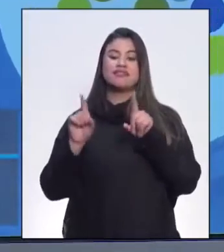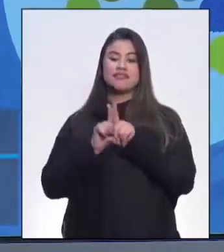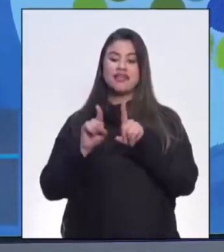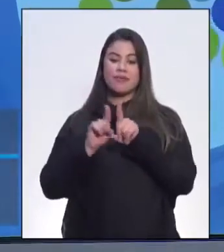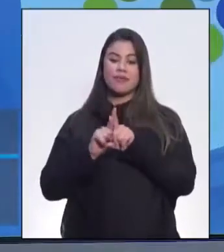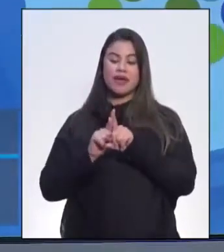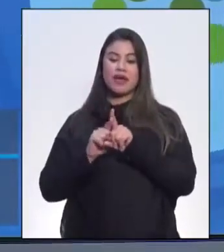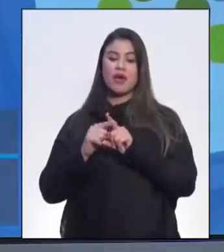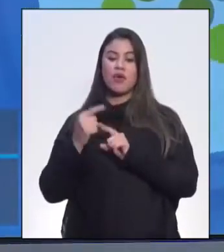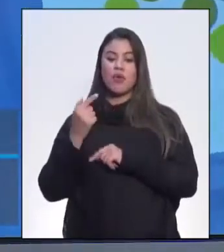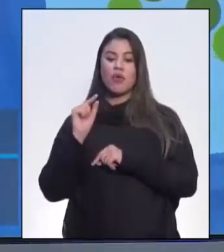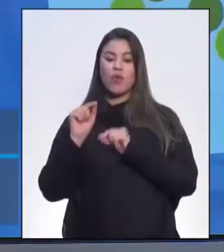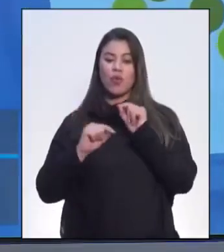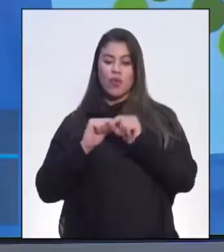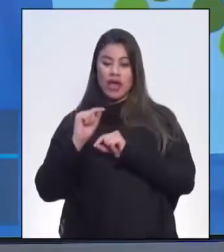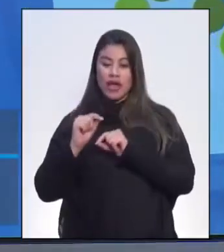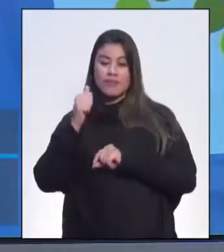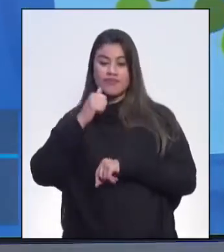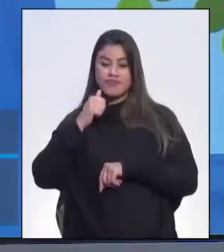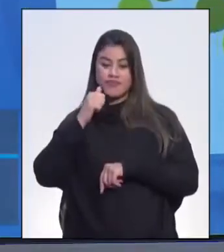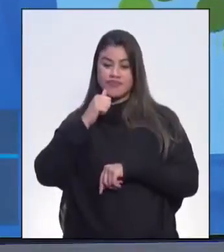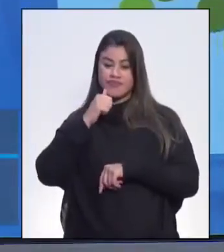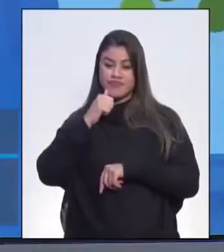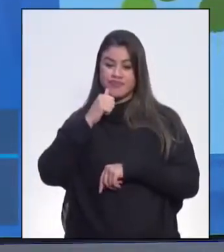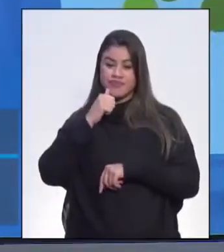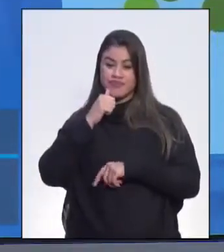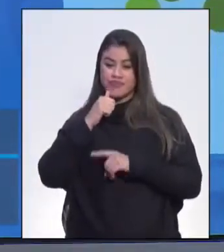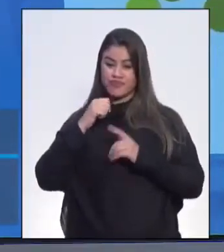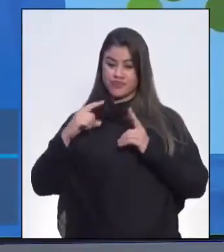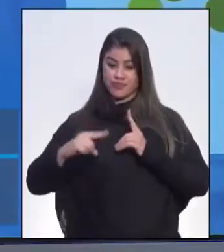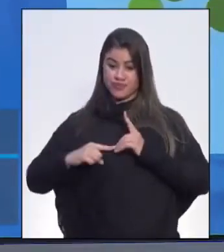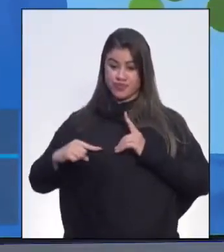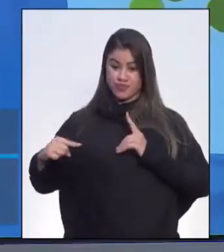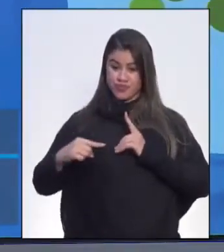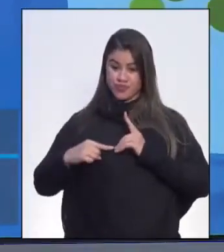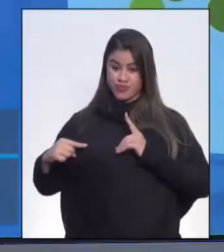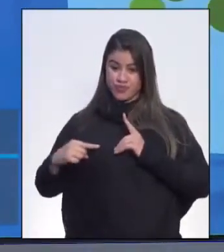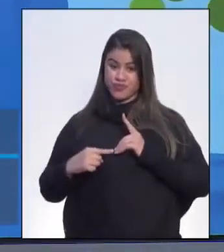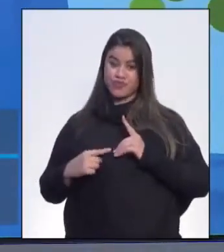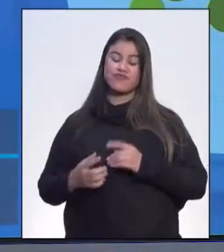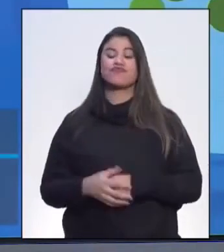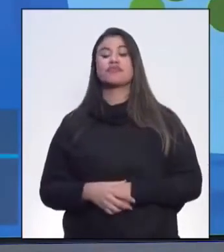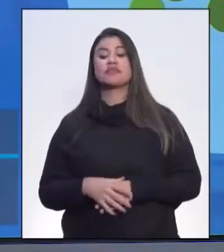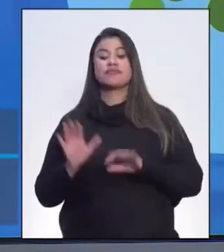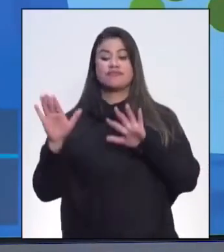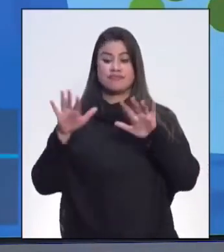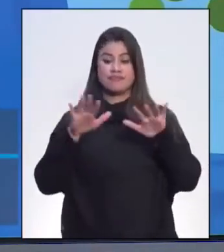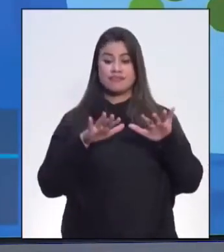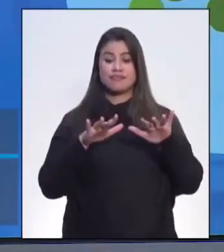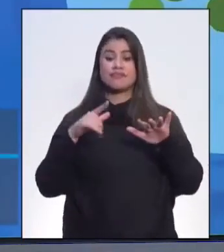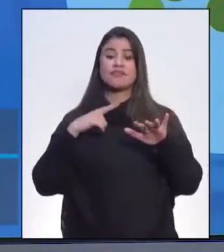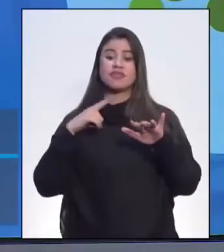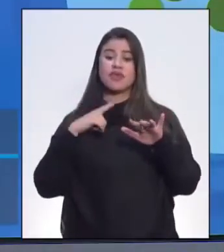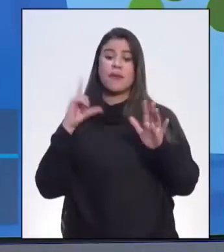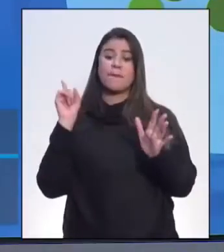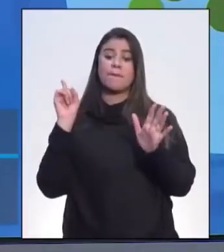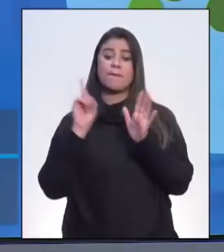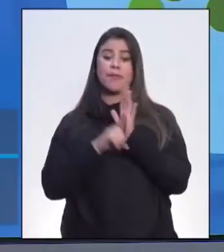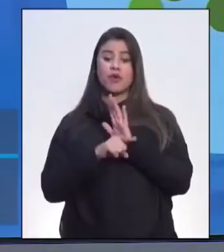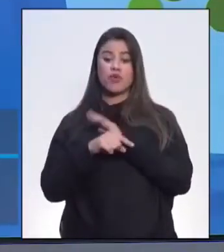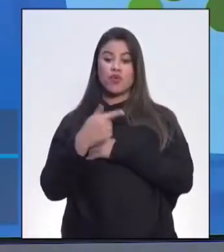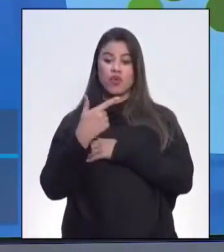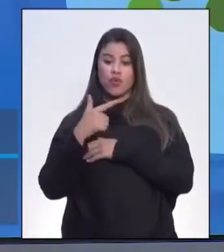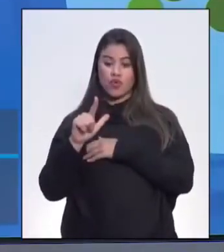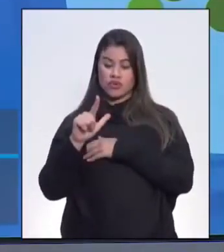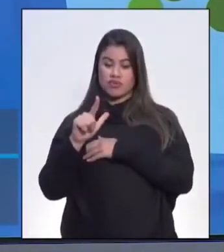Enfim. Gente, eu tinha uma última pergunta para vocês. Tá? Mas eu vou deixar essa última pergunta